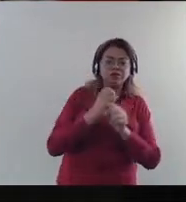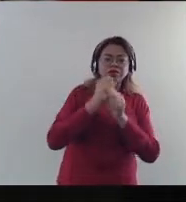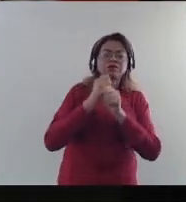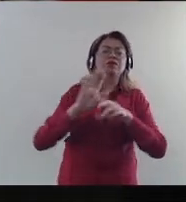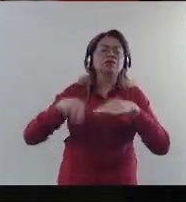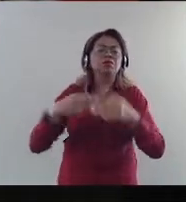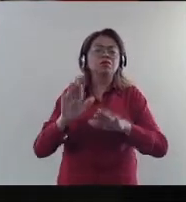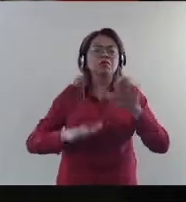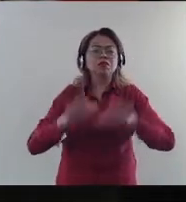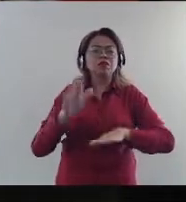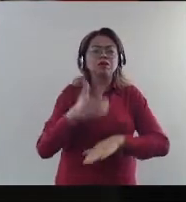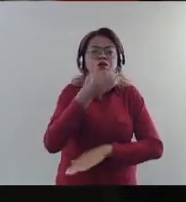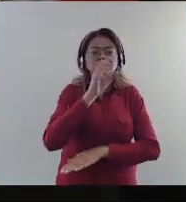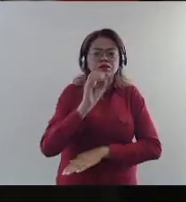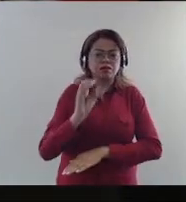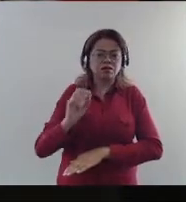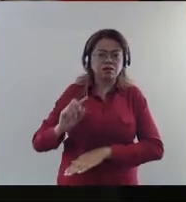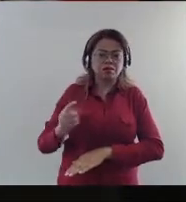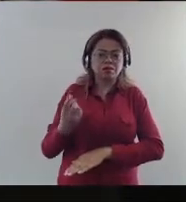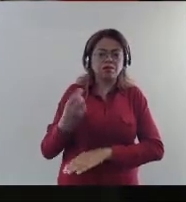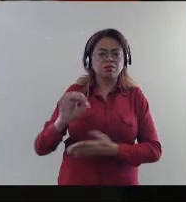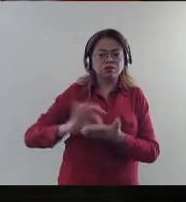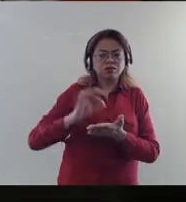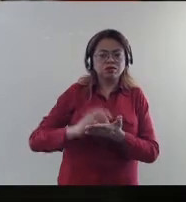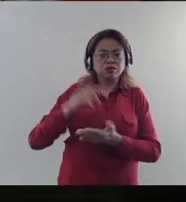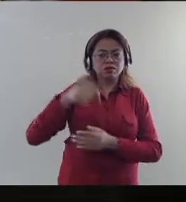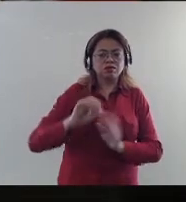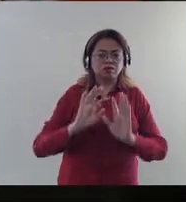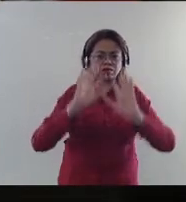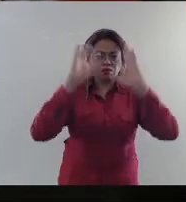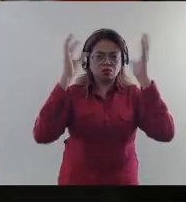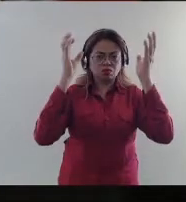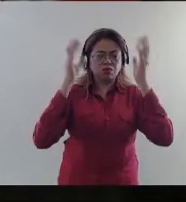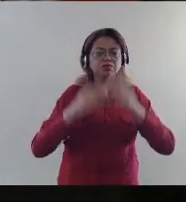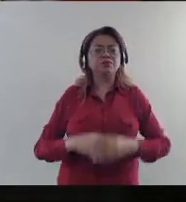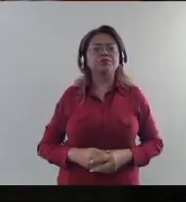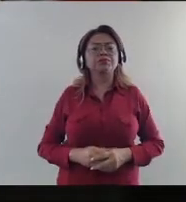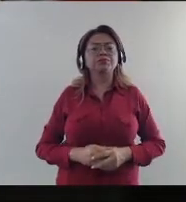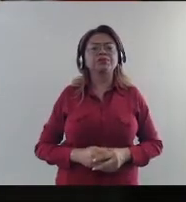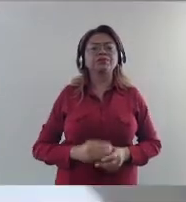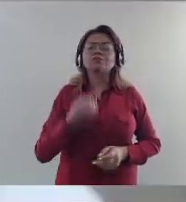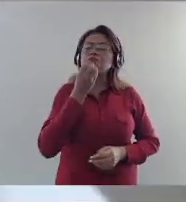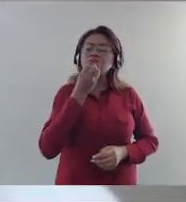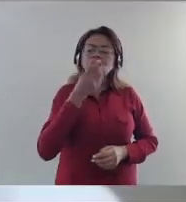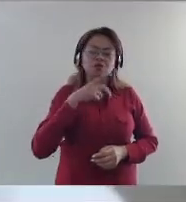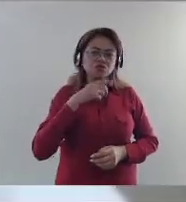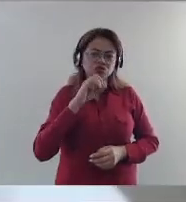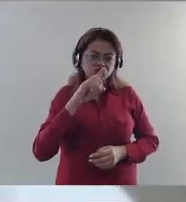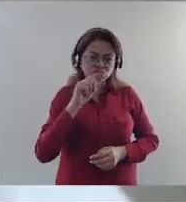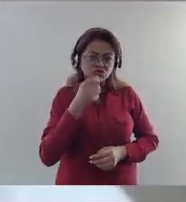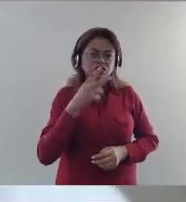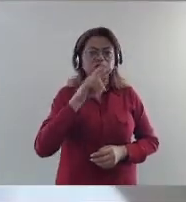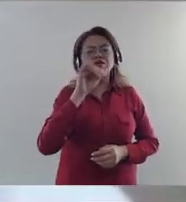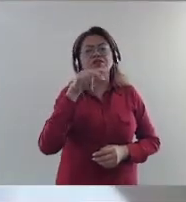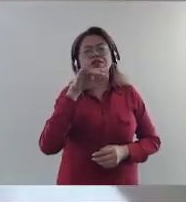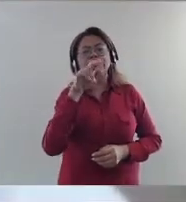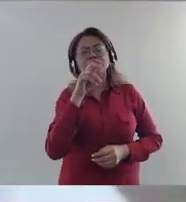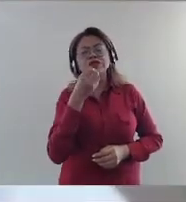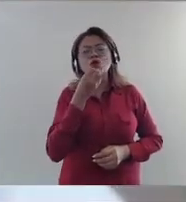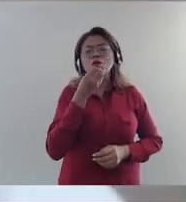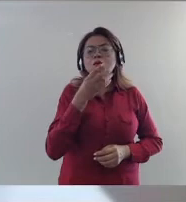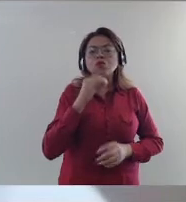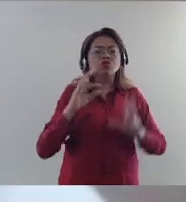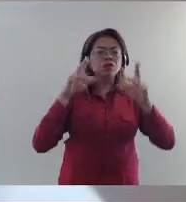de 100 mil inscritos nesse congresso? Bom dia, Vinícius. Bom dia a todos.